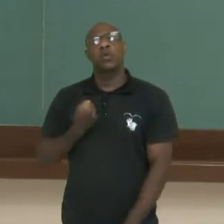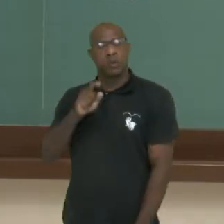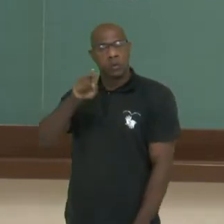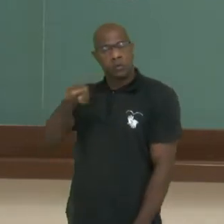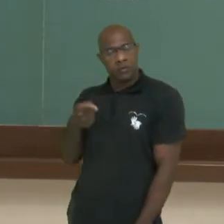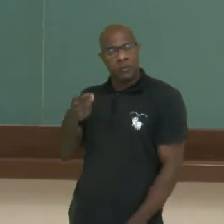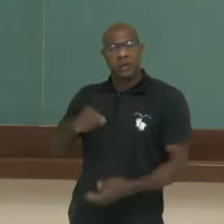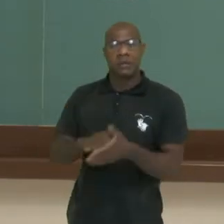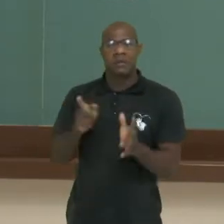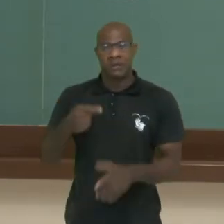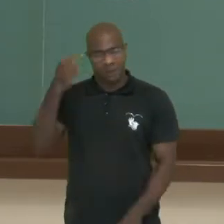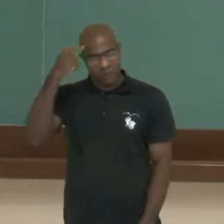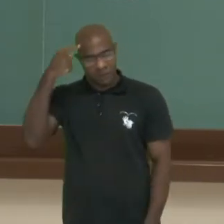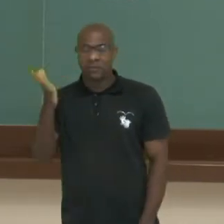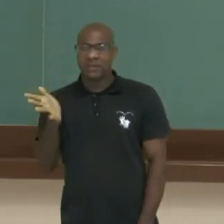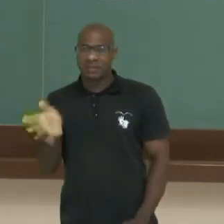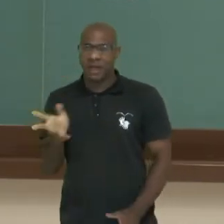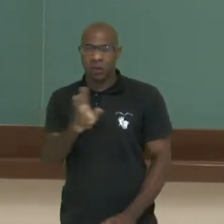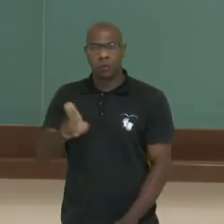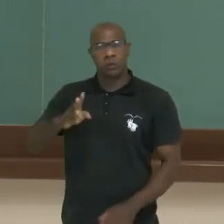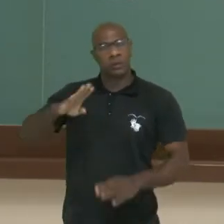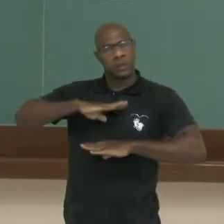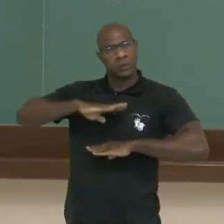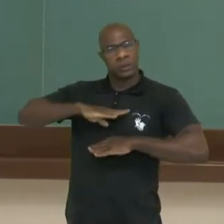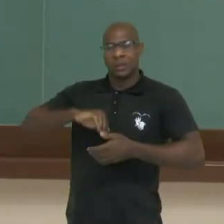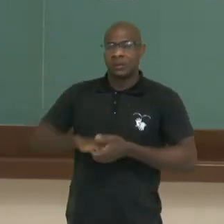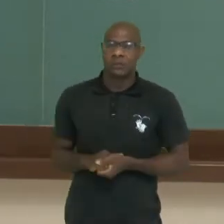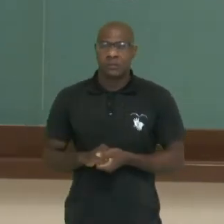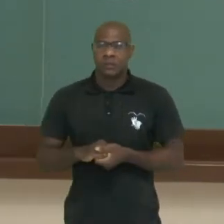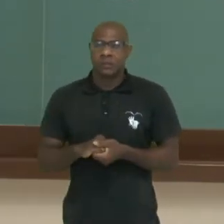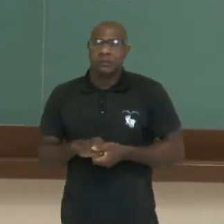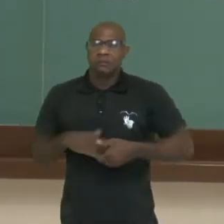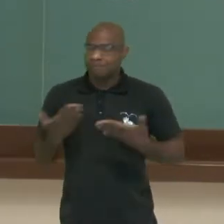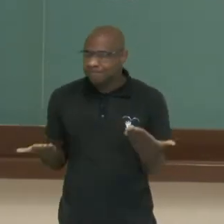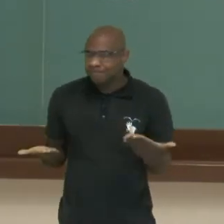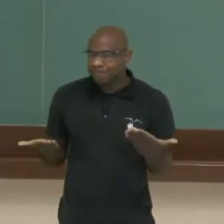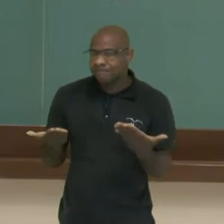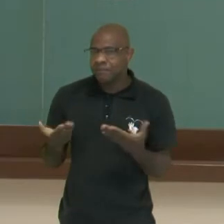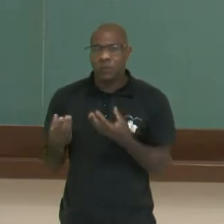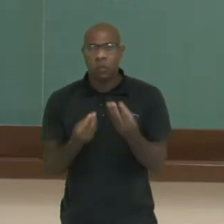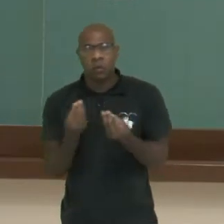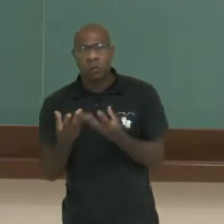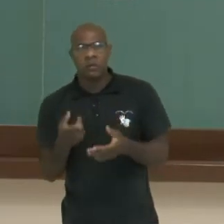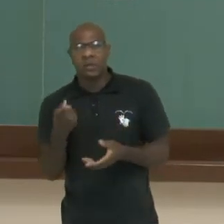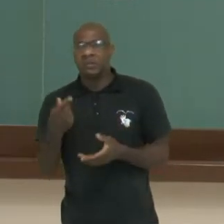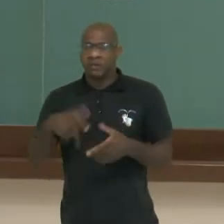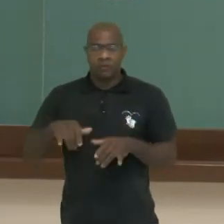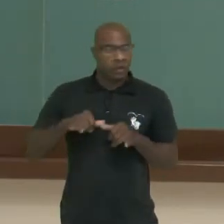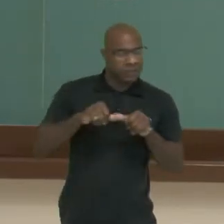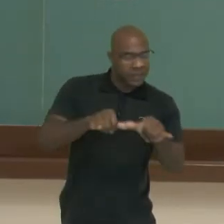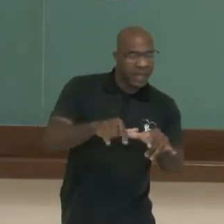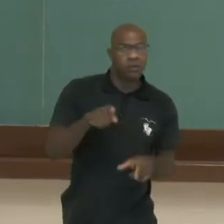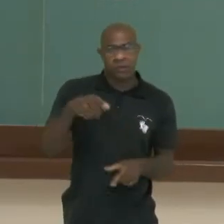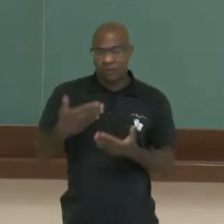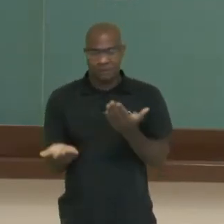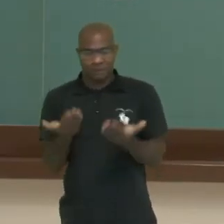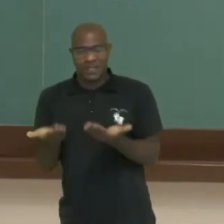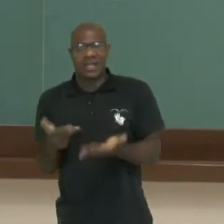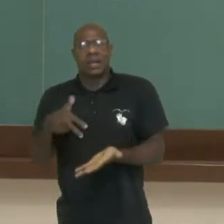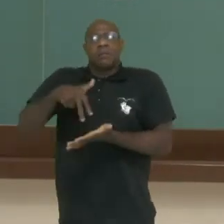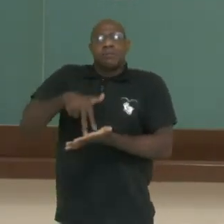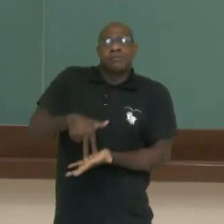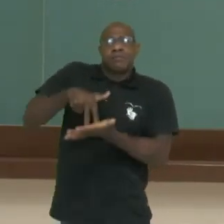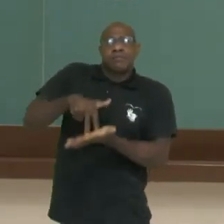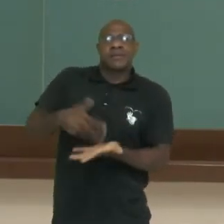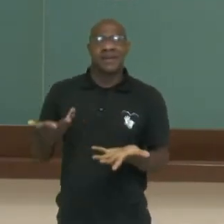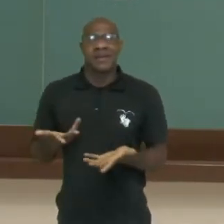Você já passou por alguma situação? Quando você mediu sua altura, né? Ou quando você foi se pesar, ou quando você foi